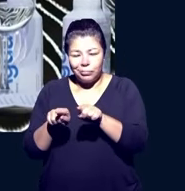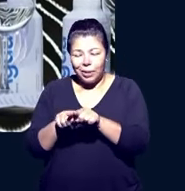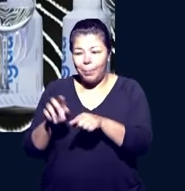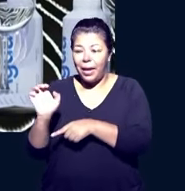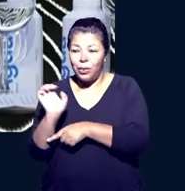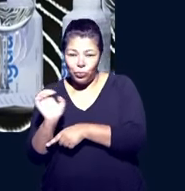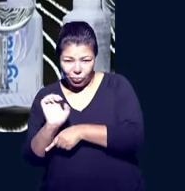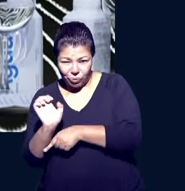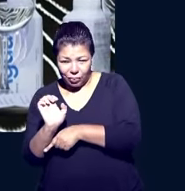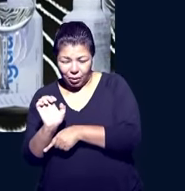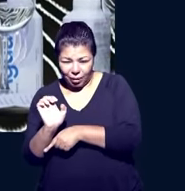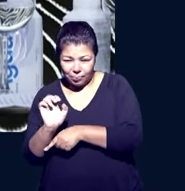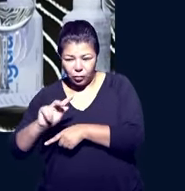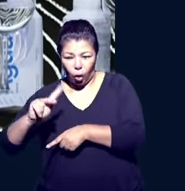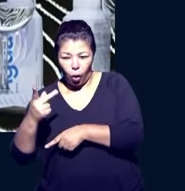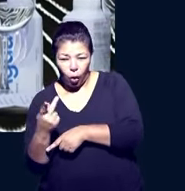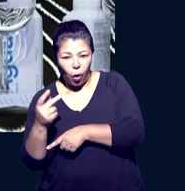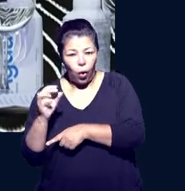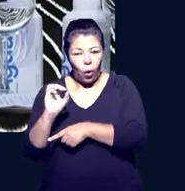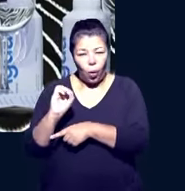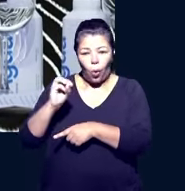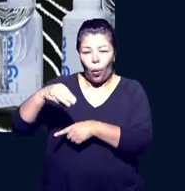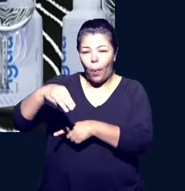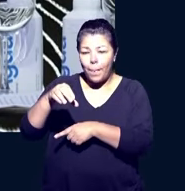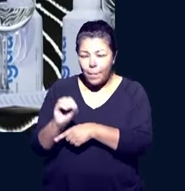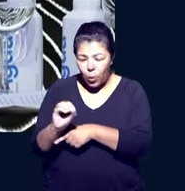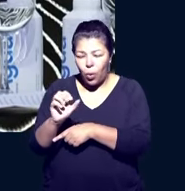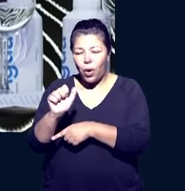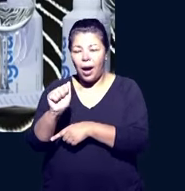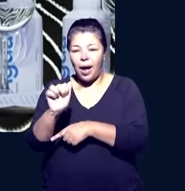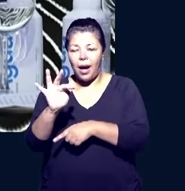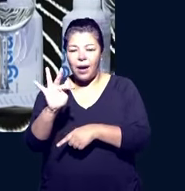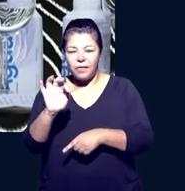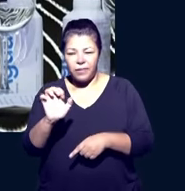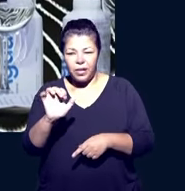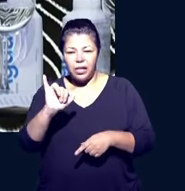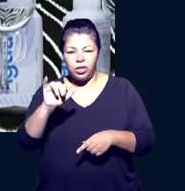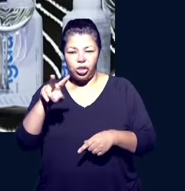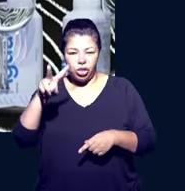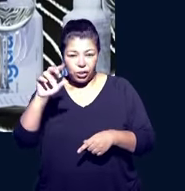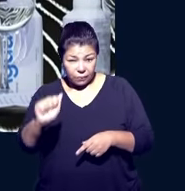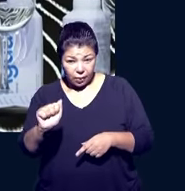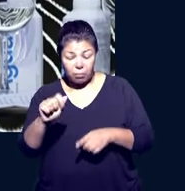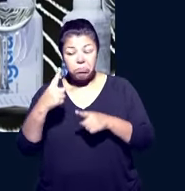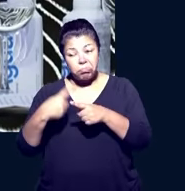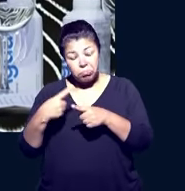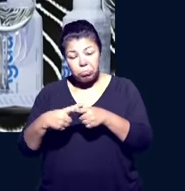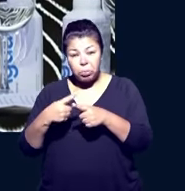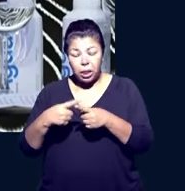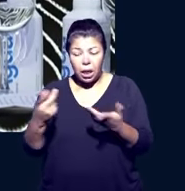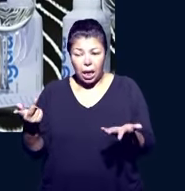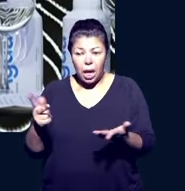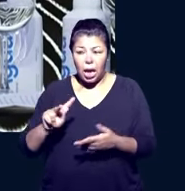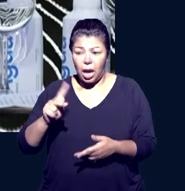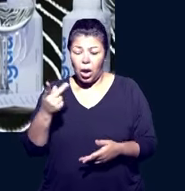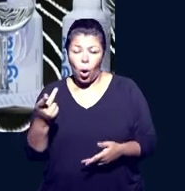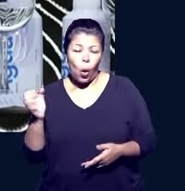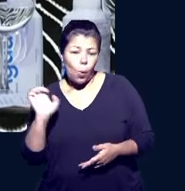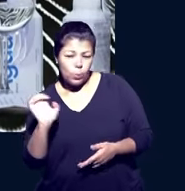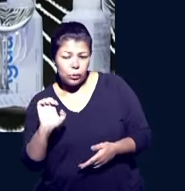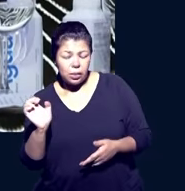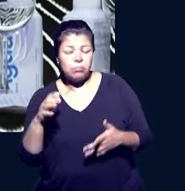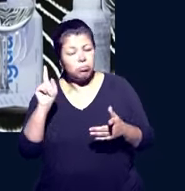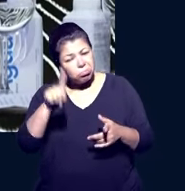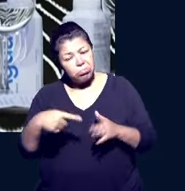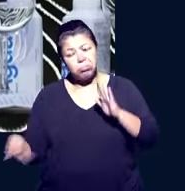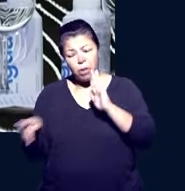disciplina das uniões homoafetivas mas os problemas surgiam porque a homossexualidade é um fato da vida e você tem que saber tem direito à